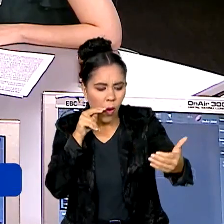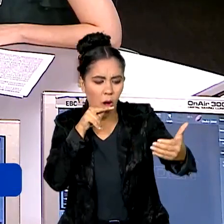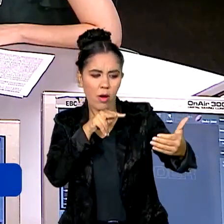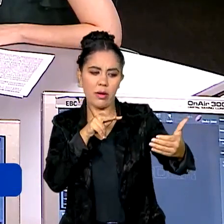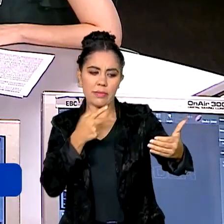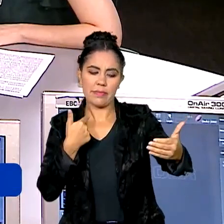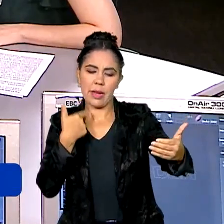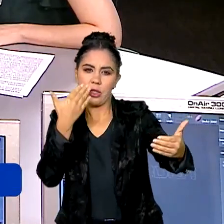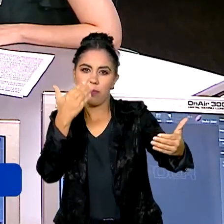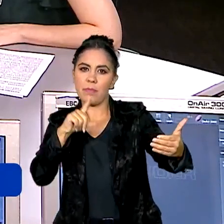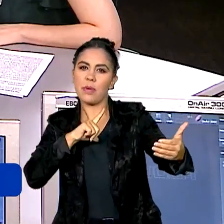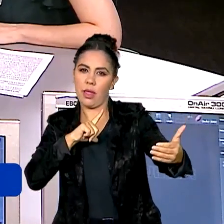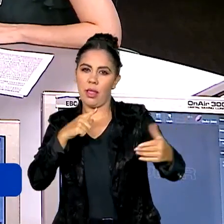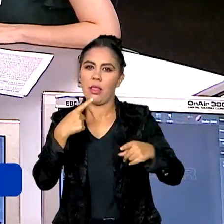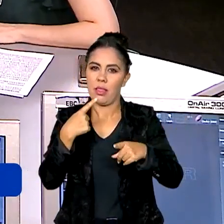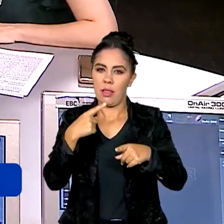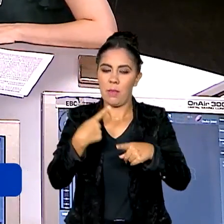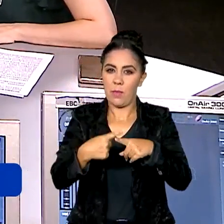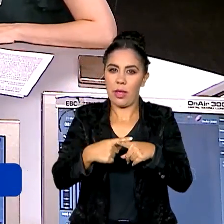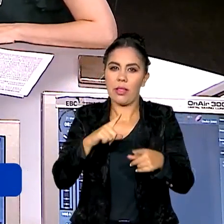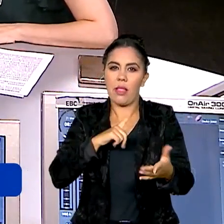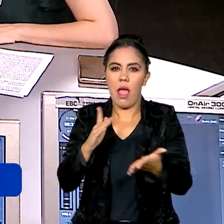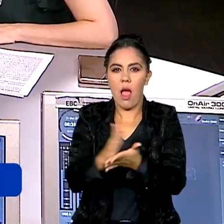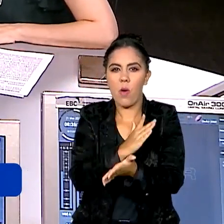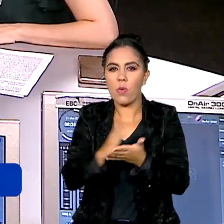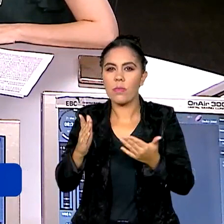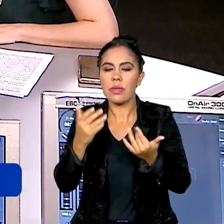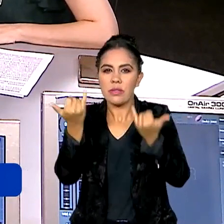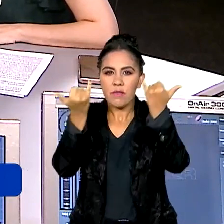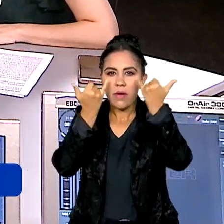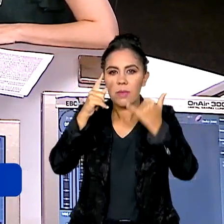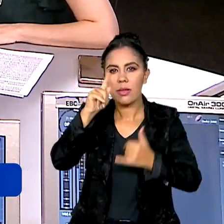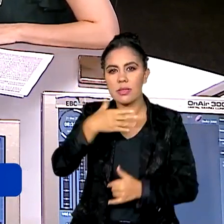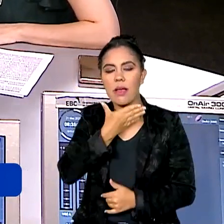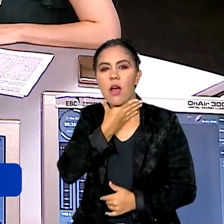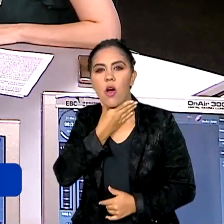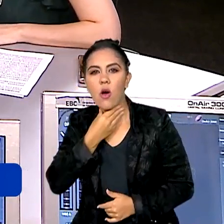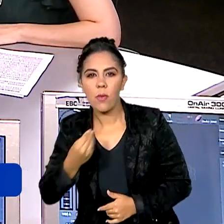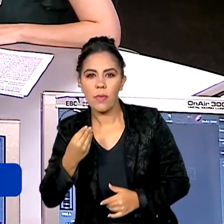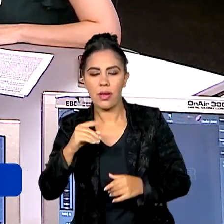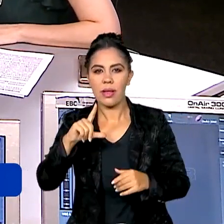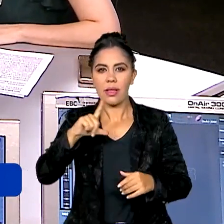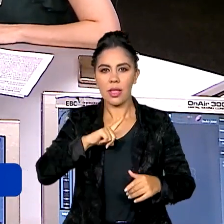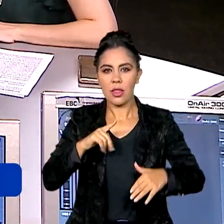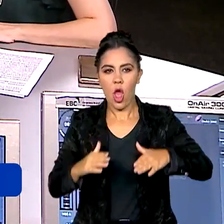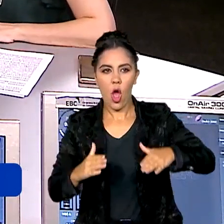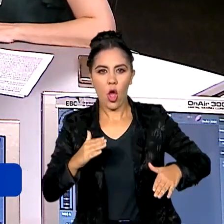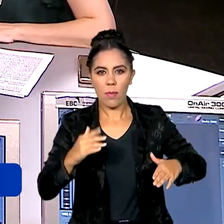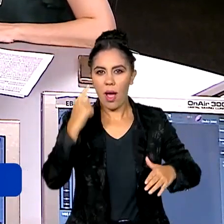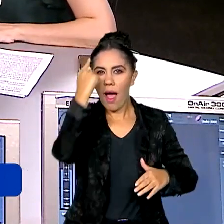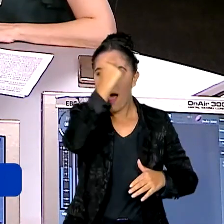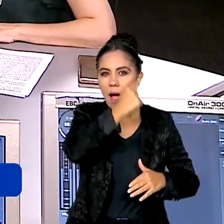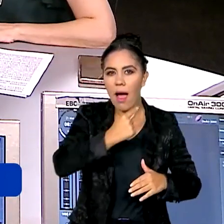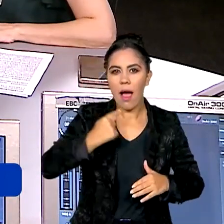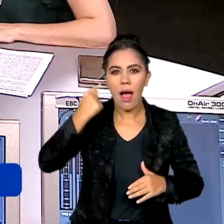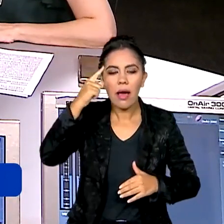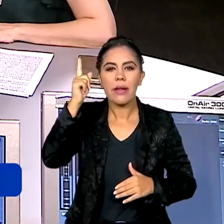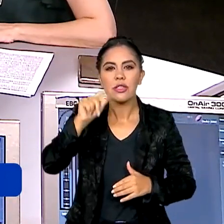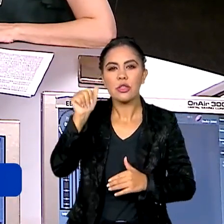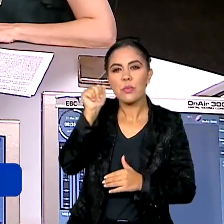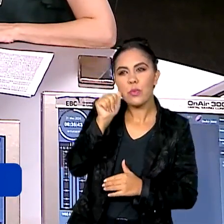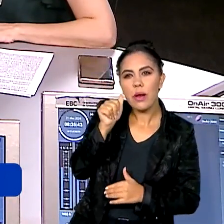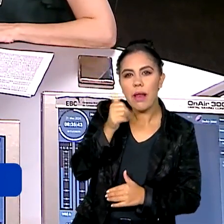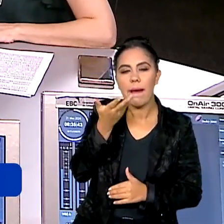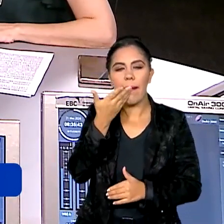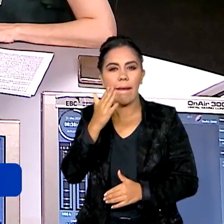tem muita coisa falsa também, né? Sim. Tem muito robô que tem a carinha de homem, tem a carinha de mulher, a carinha de criança. Quando você olha, é um robô e